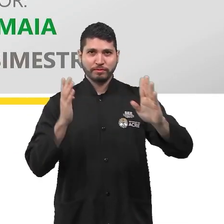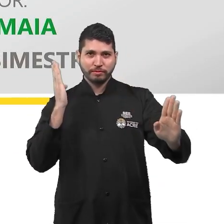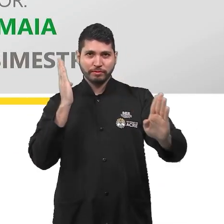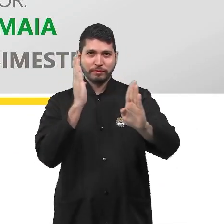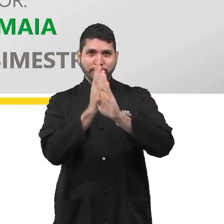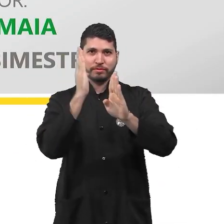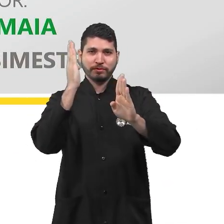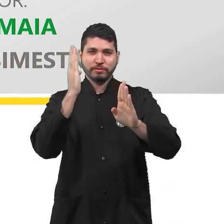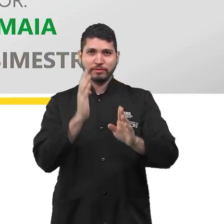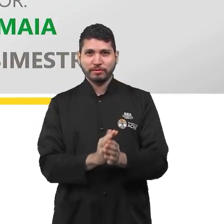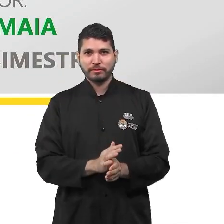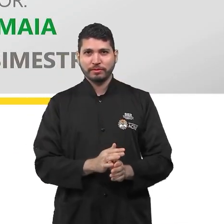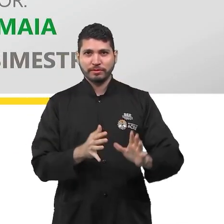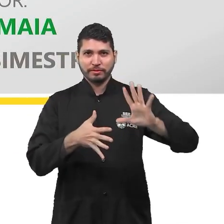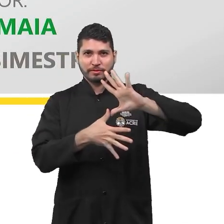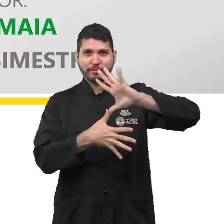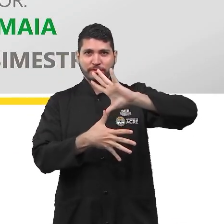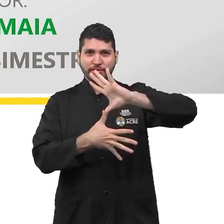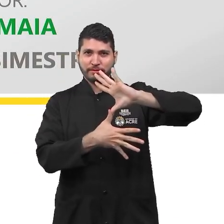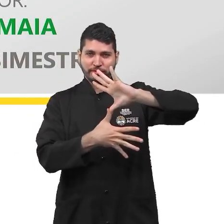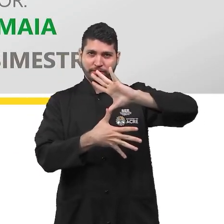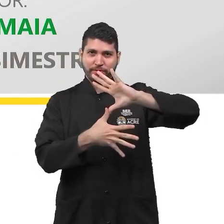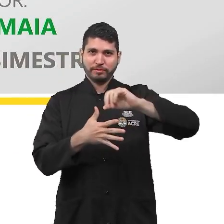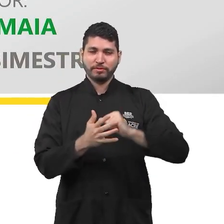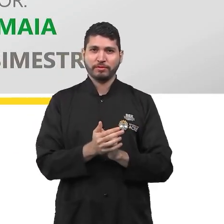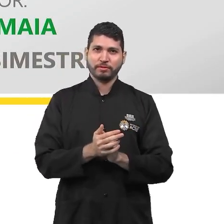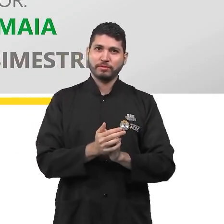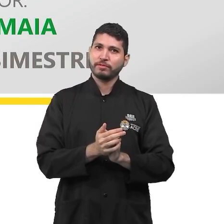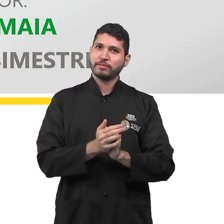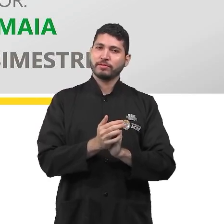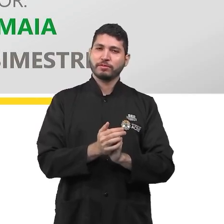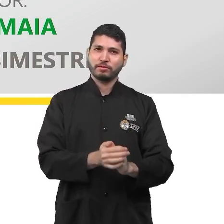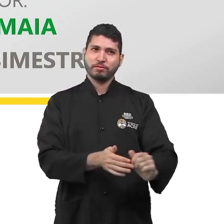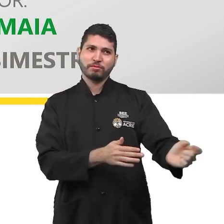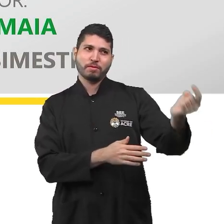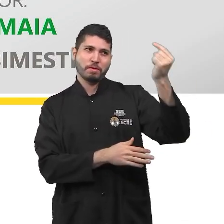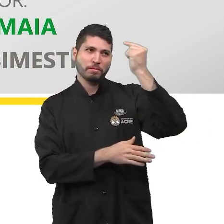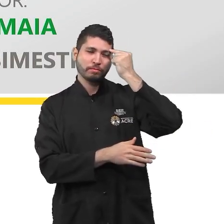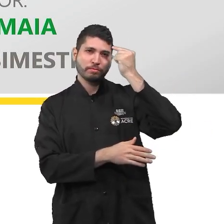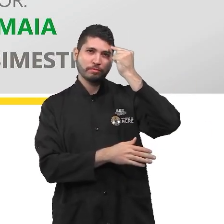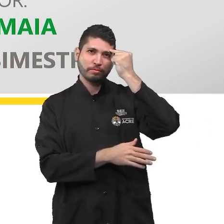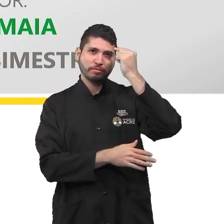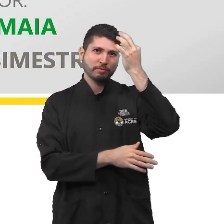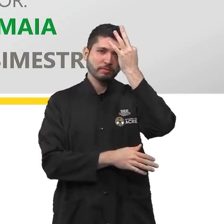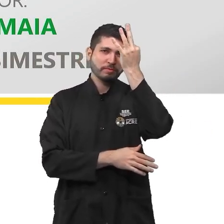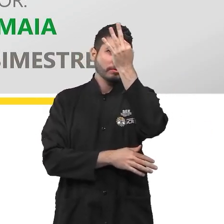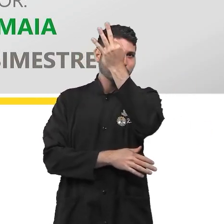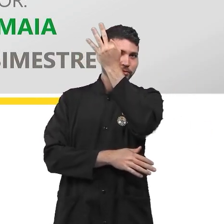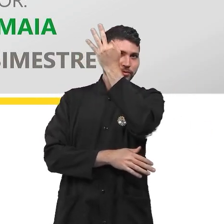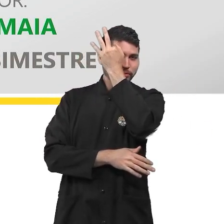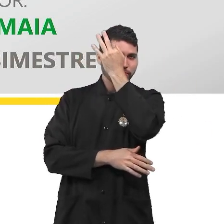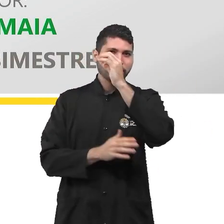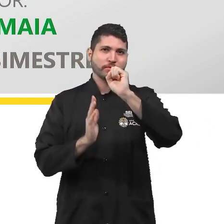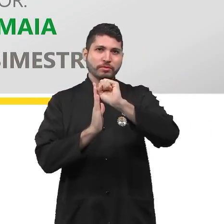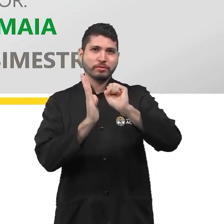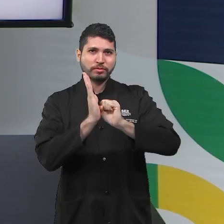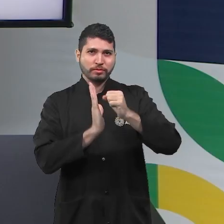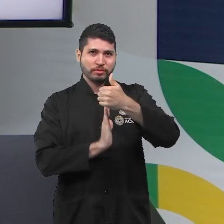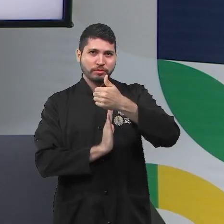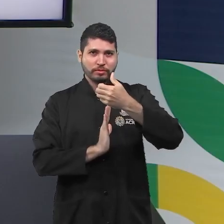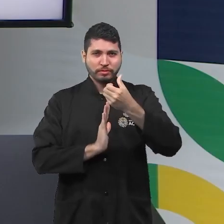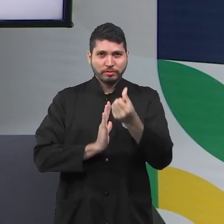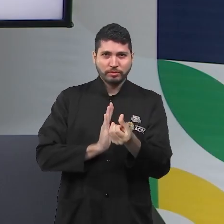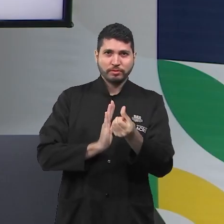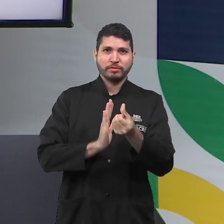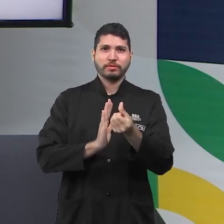das Américas sobre a constituição do pensamento filosófico do século XVI. Então